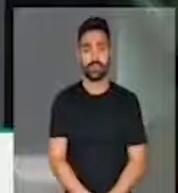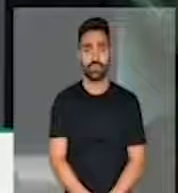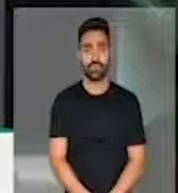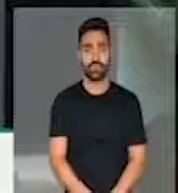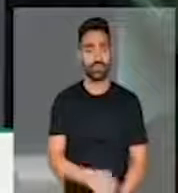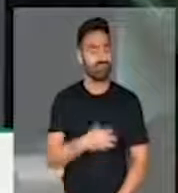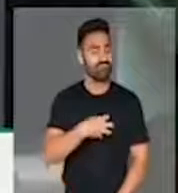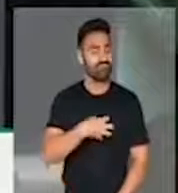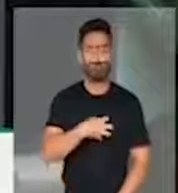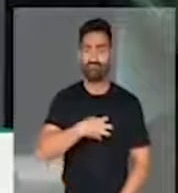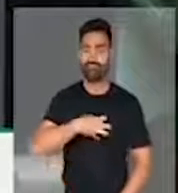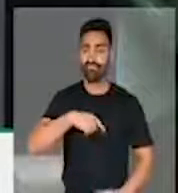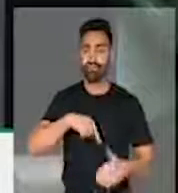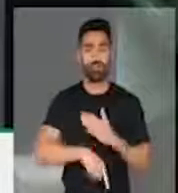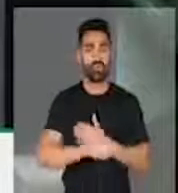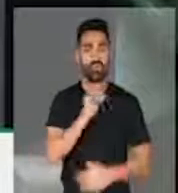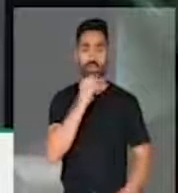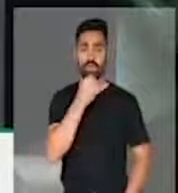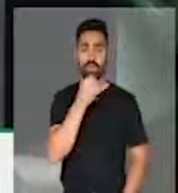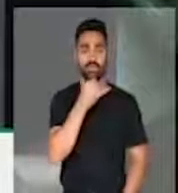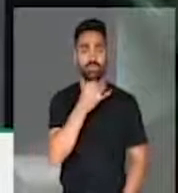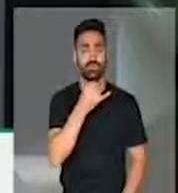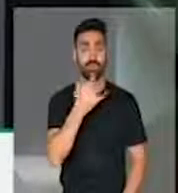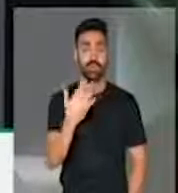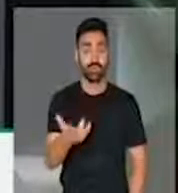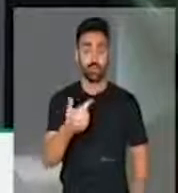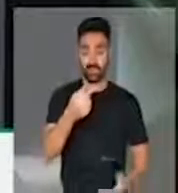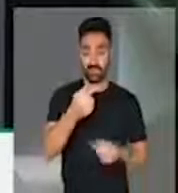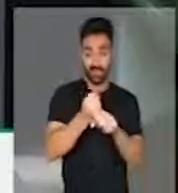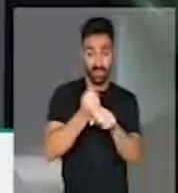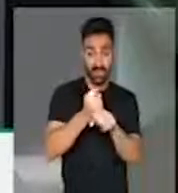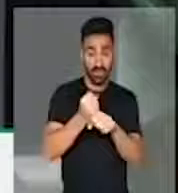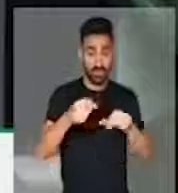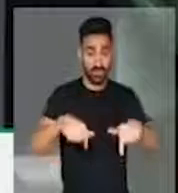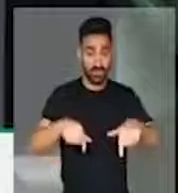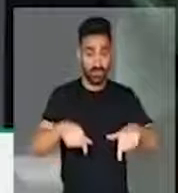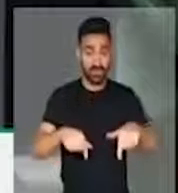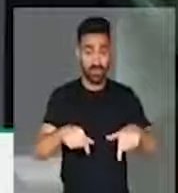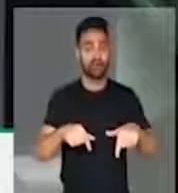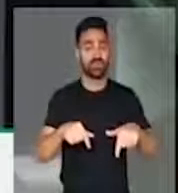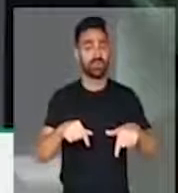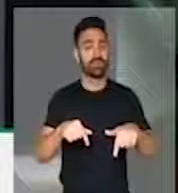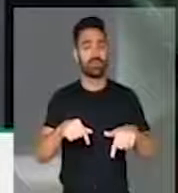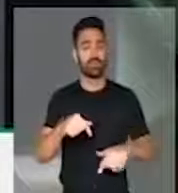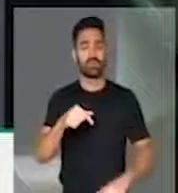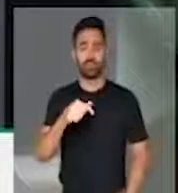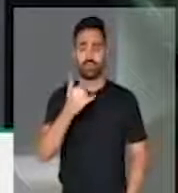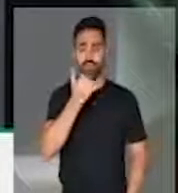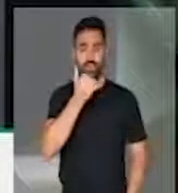É triste. E o que eu vi nesses 7 anos aqui, eu saio totalmente com vergonha.